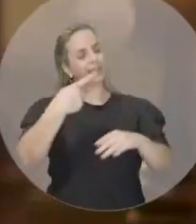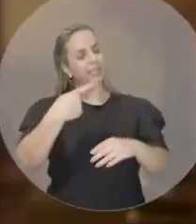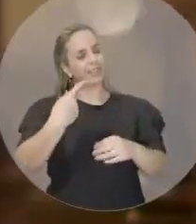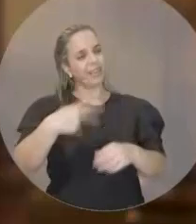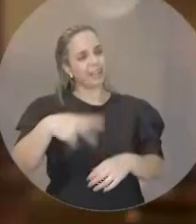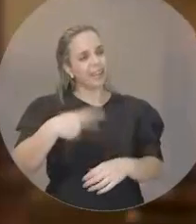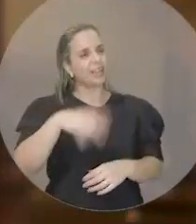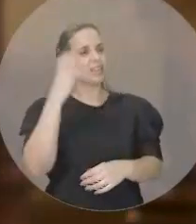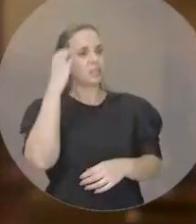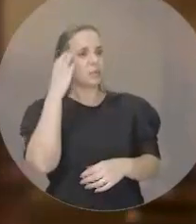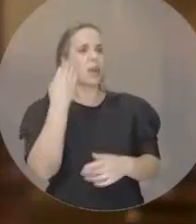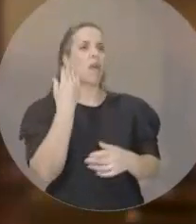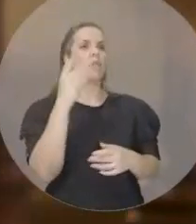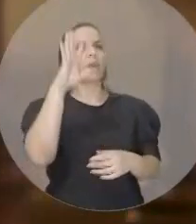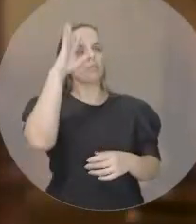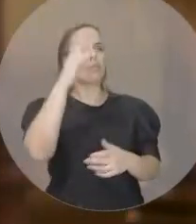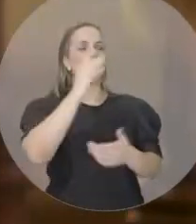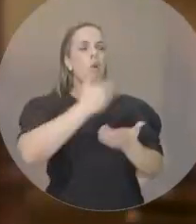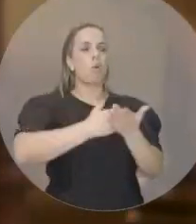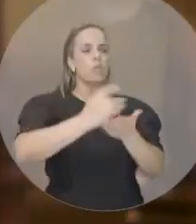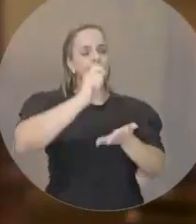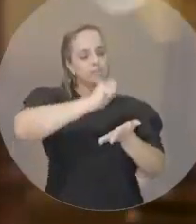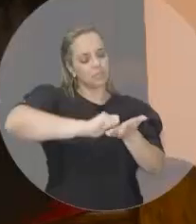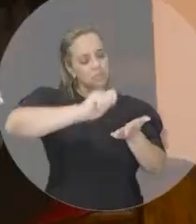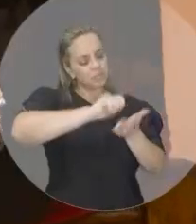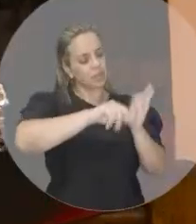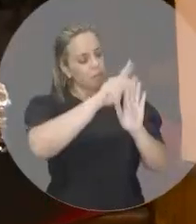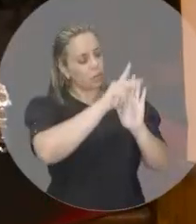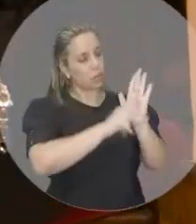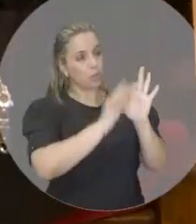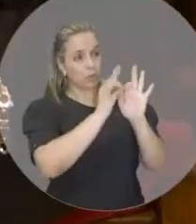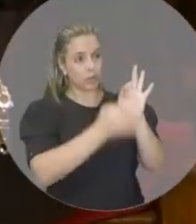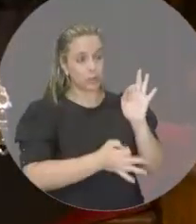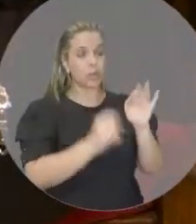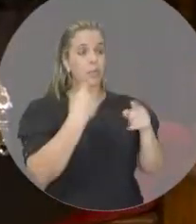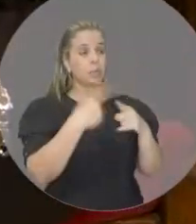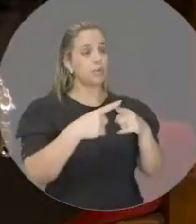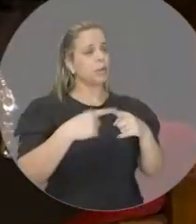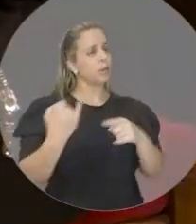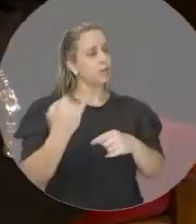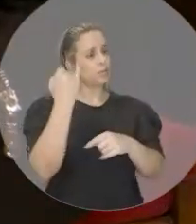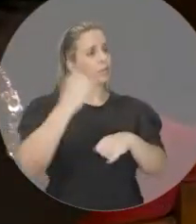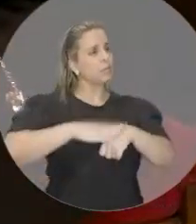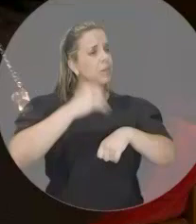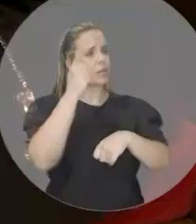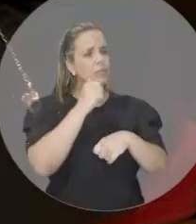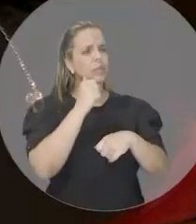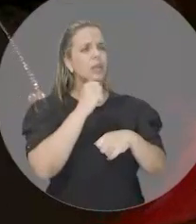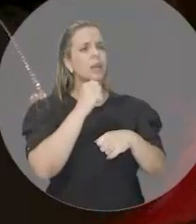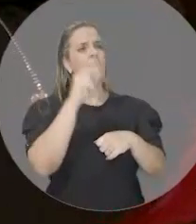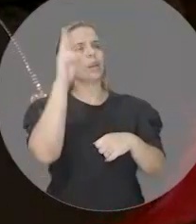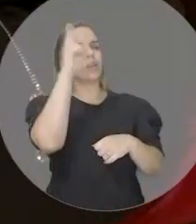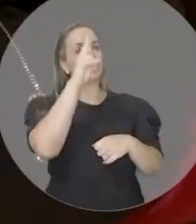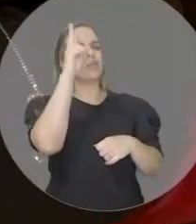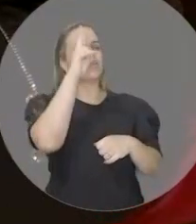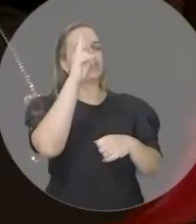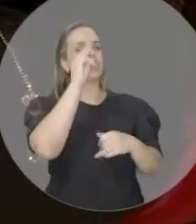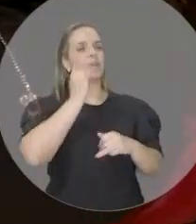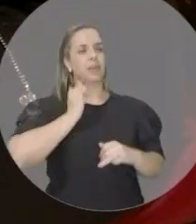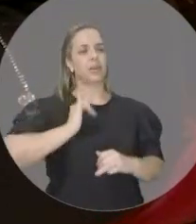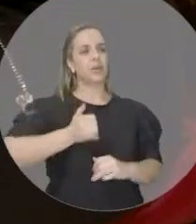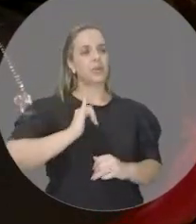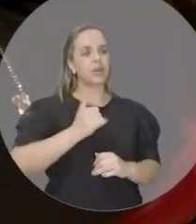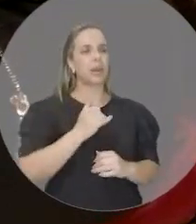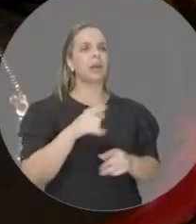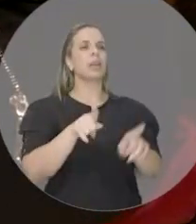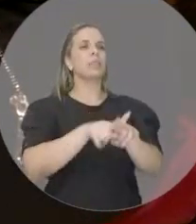nossa cidade a escreverem prosa, porque é muito importante que a gente tenha mais mulheres contando as suas